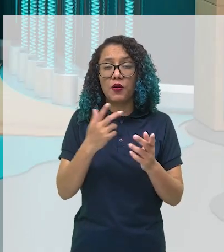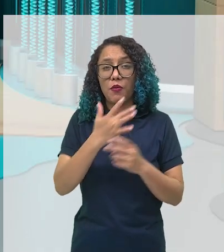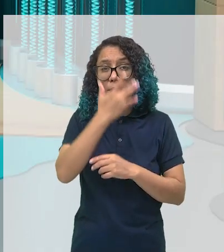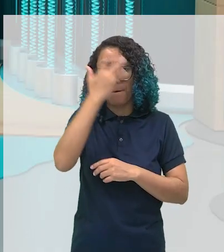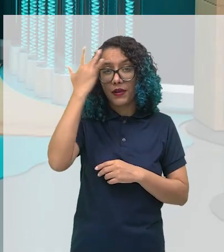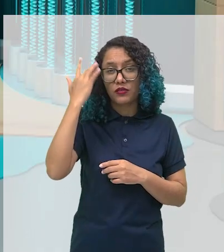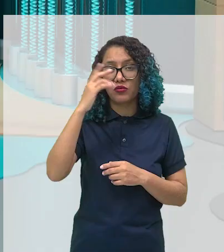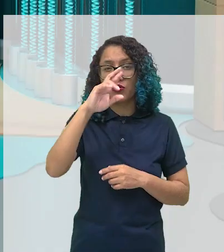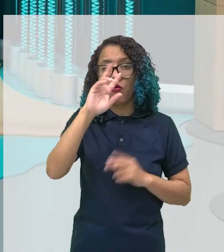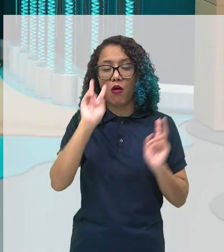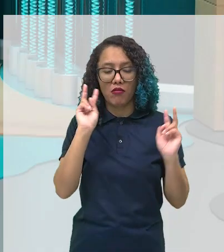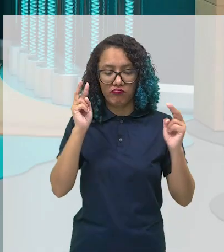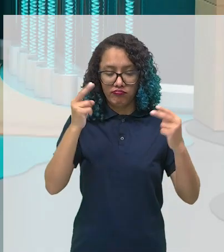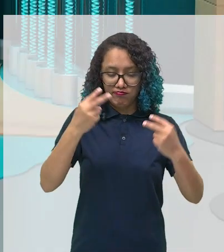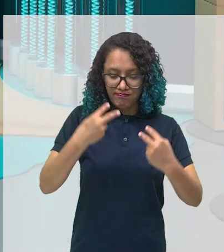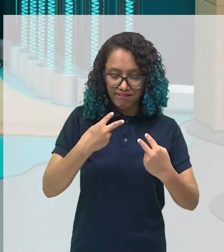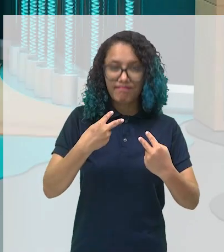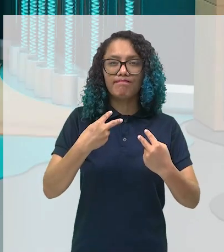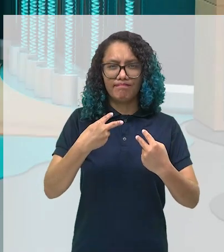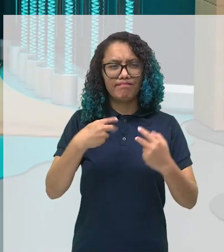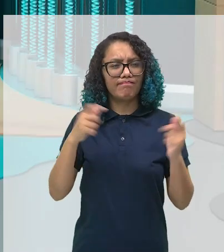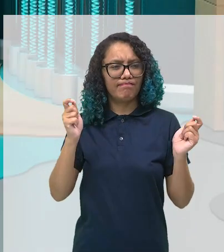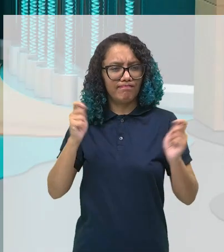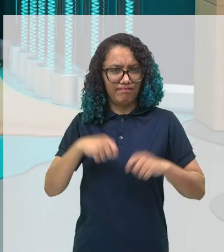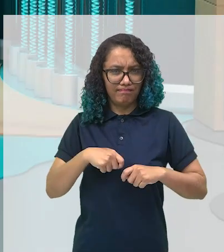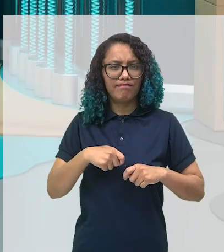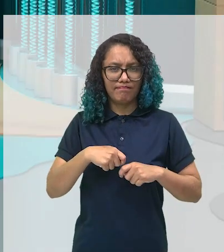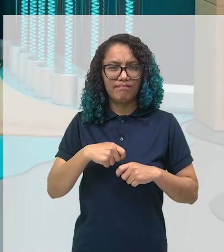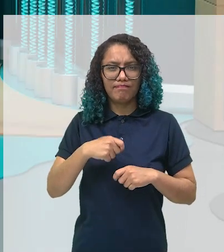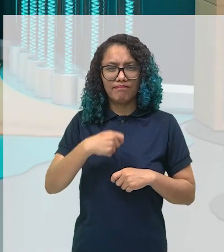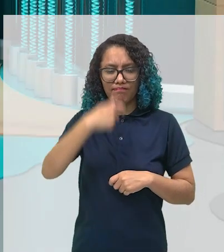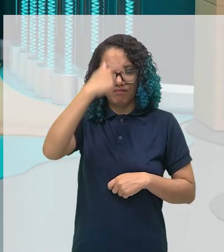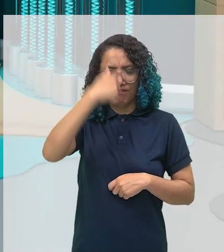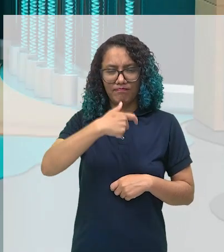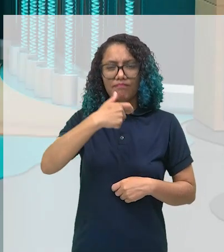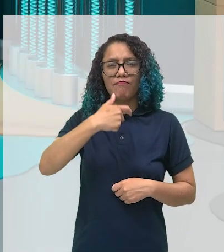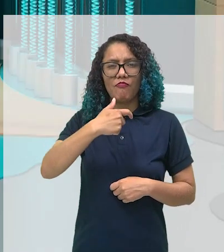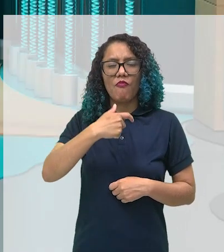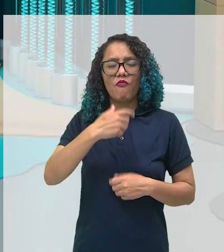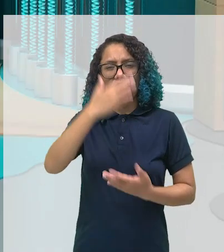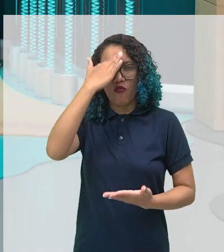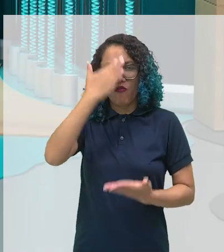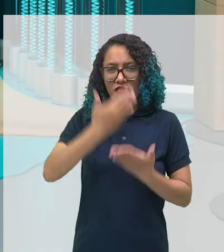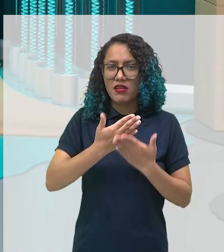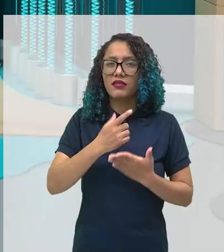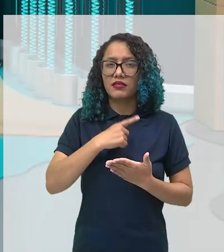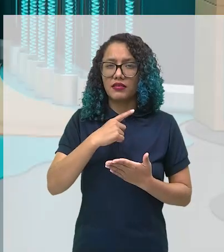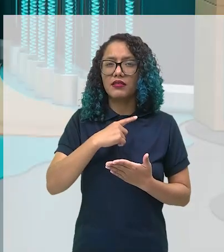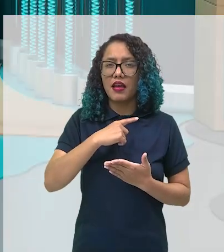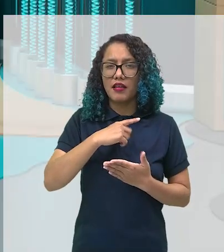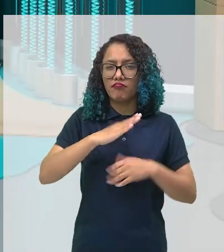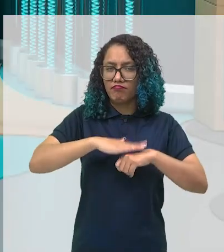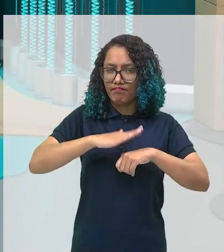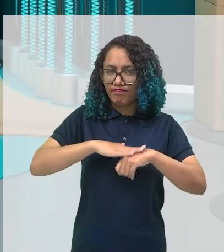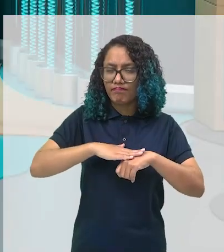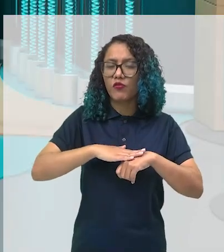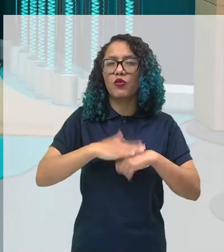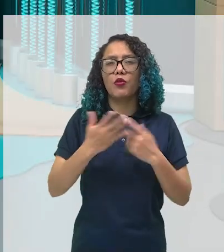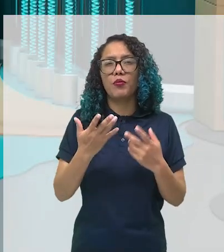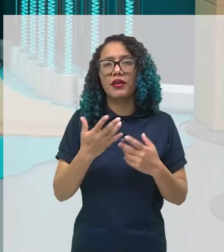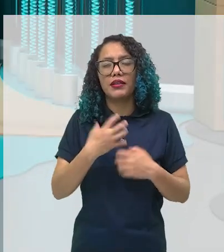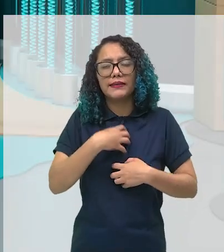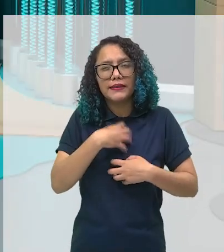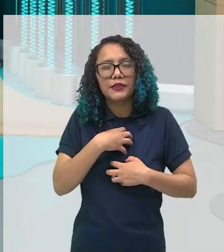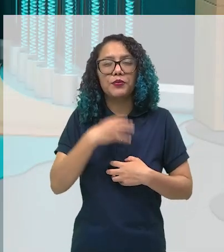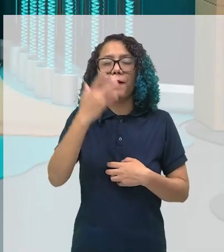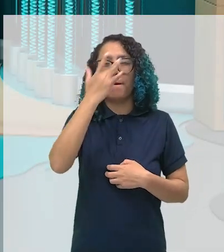das suas próprias capacidades. Isso lhe dá um poder assim, de autoconfiança muito boa, né? Você se sente uma pessoa melhor, uma pessoa